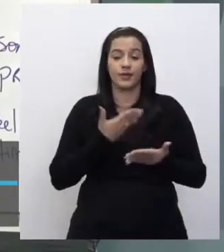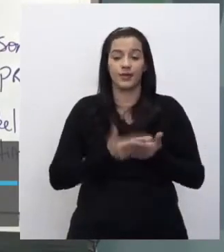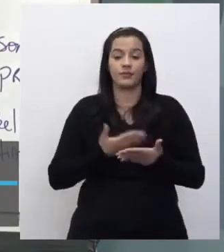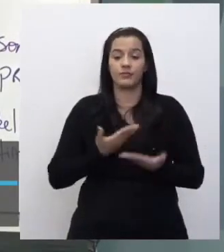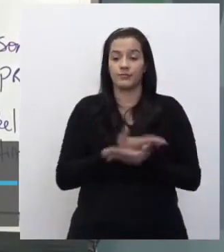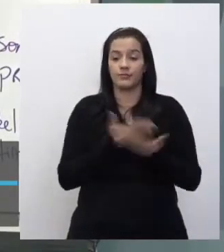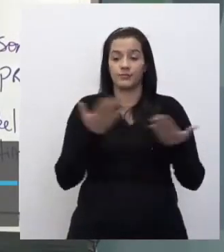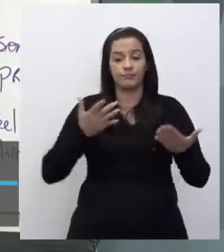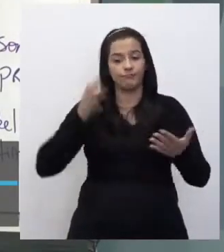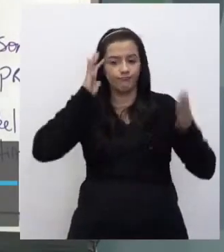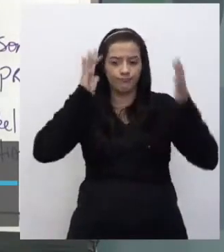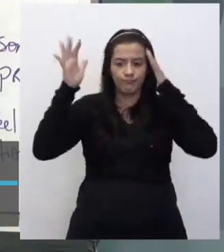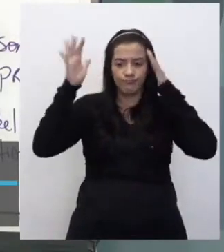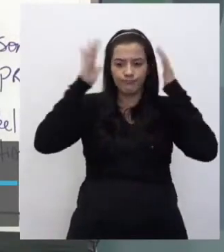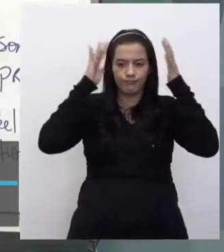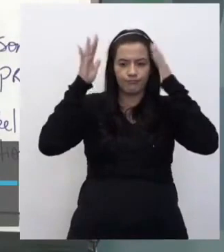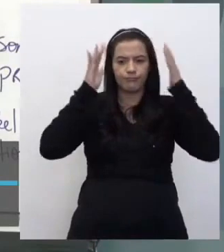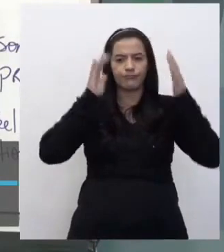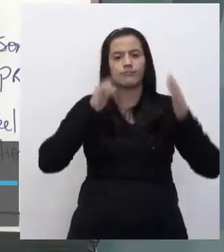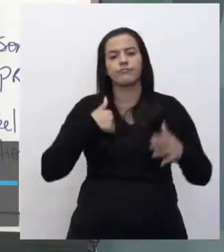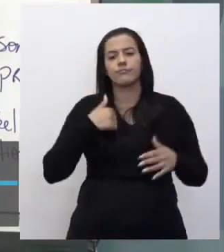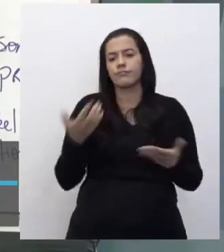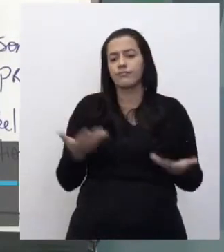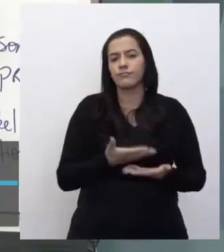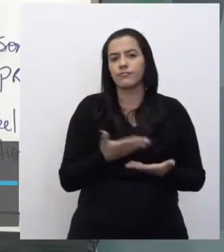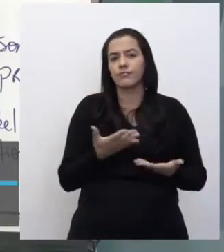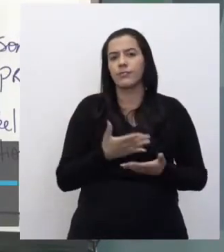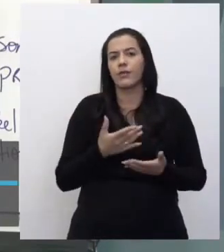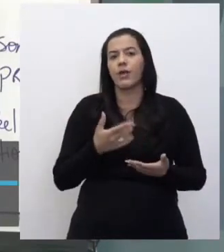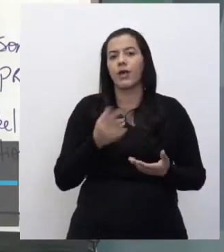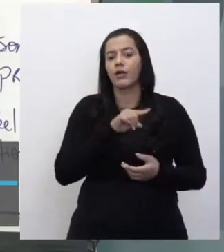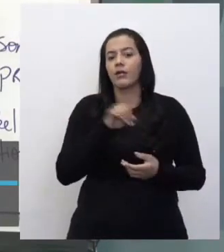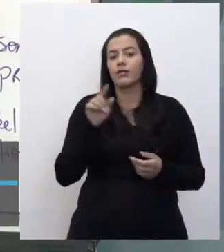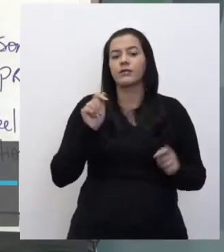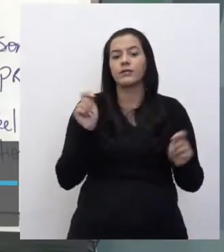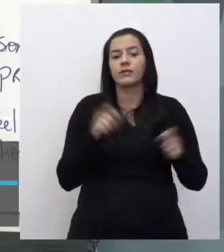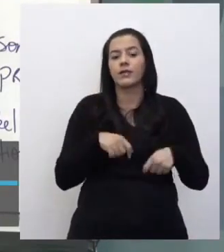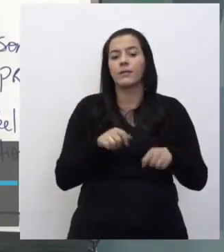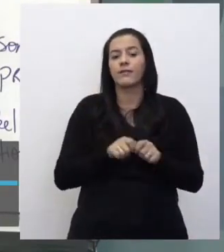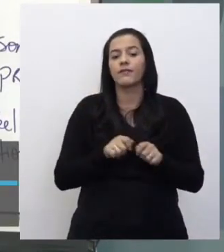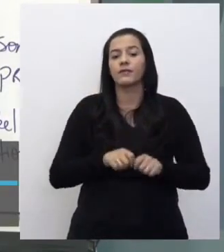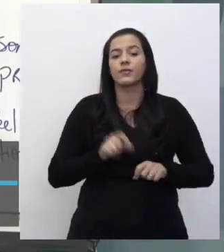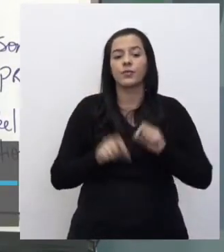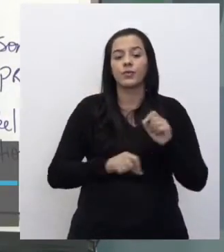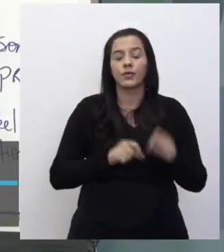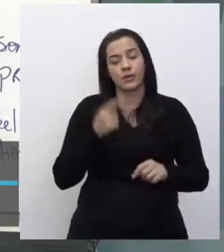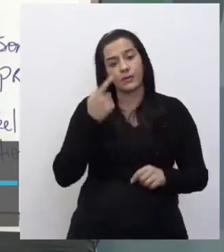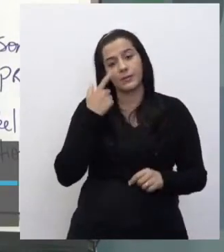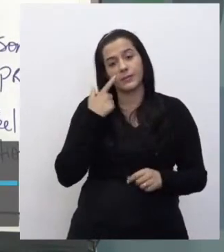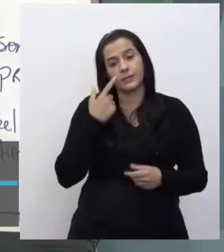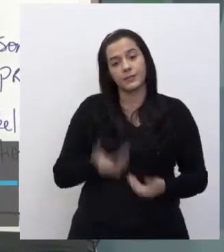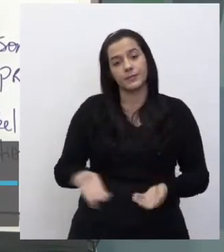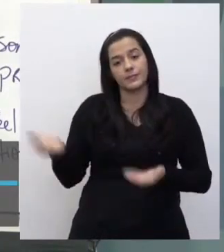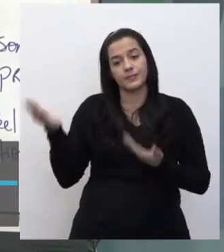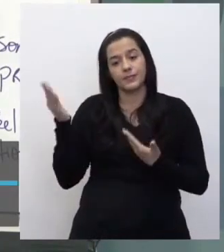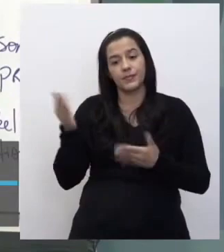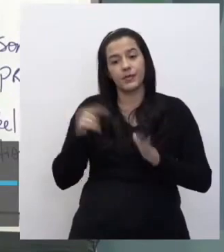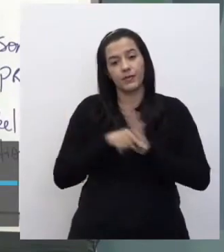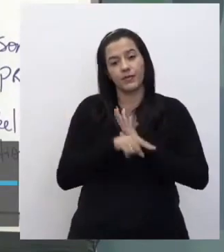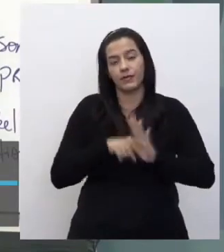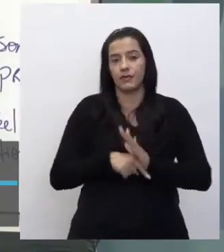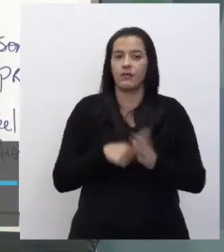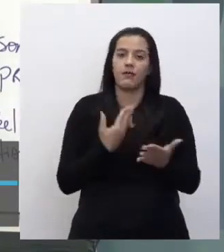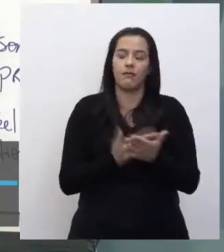vocês prestarem atenção nas web pages. Então, o que vocês podem fazer agora é dar uma olhada e avaliar a nossa